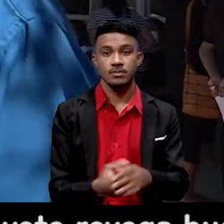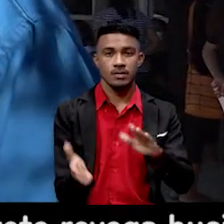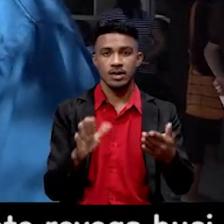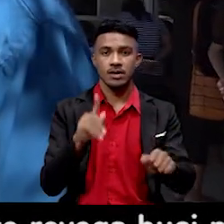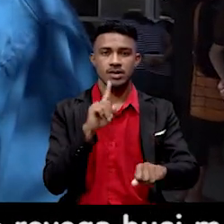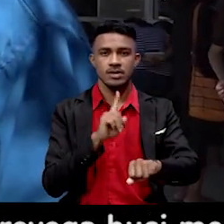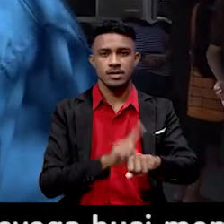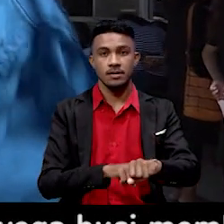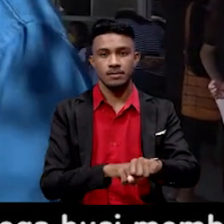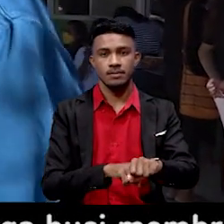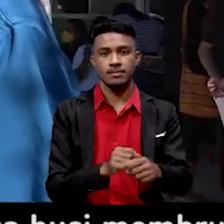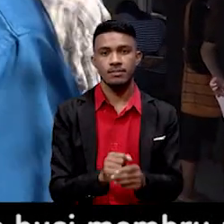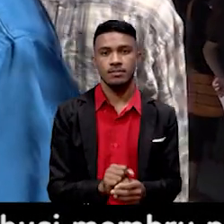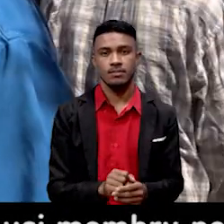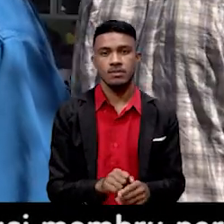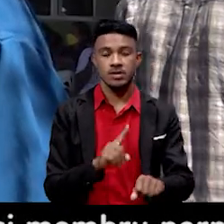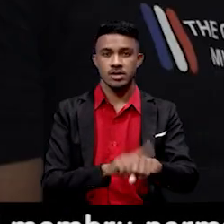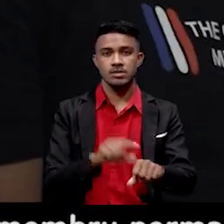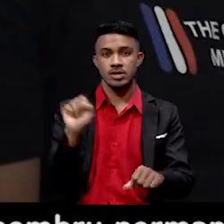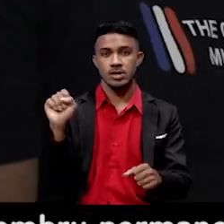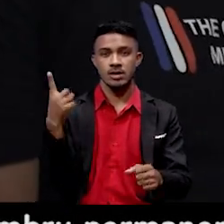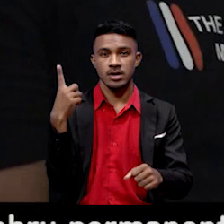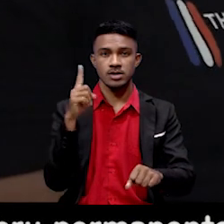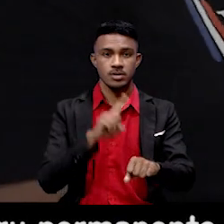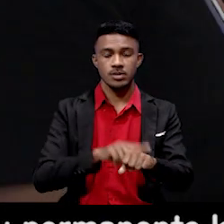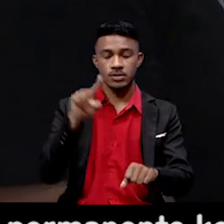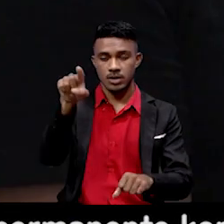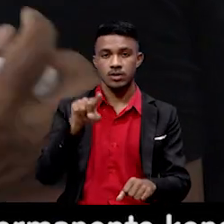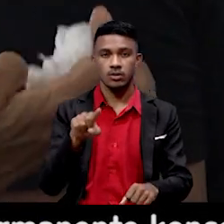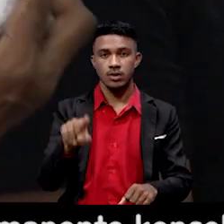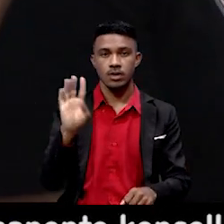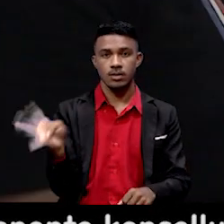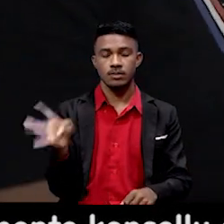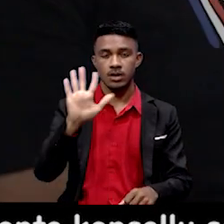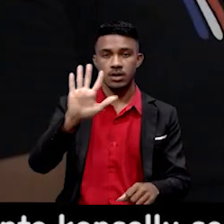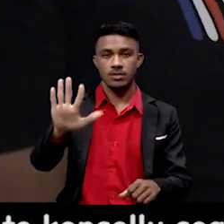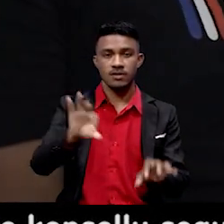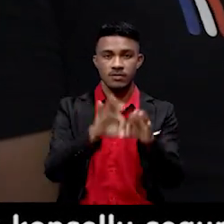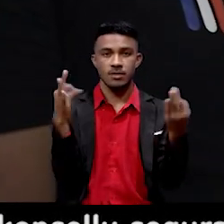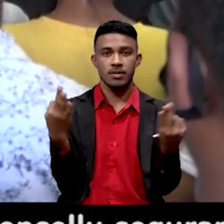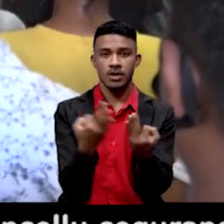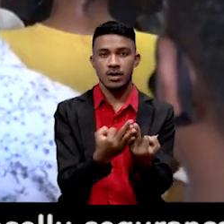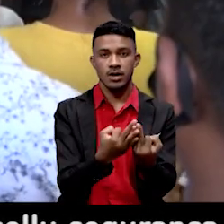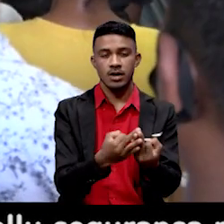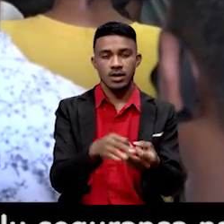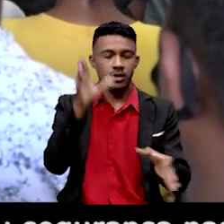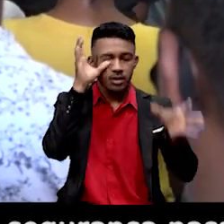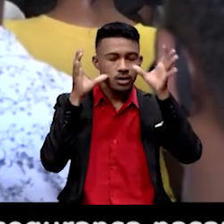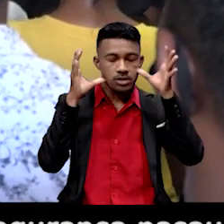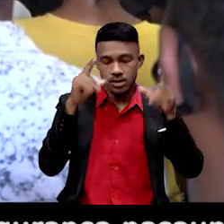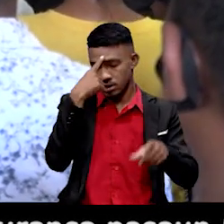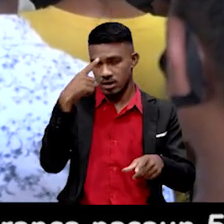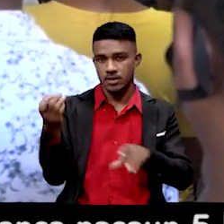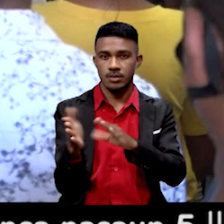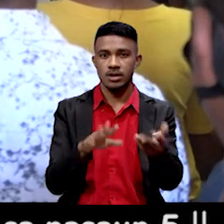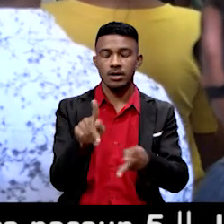Mate jam 11:45. Família sente triste, tambalá com uma dia que ida, no bibiatan dia que ida, e a